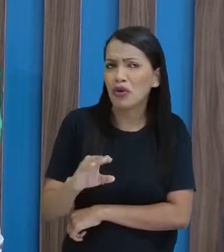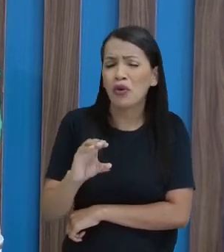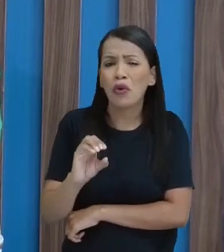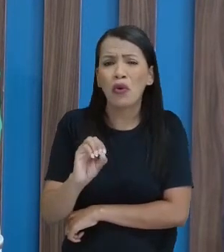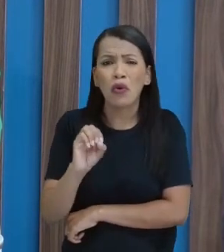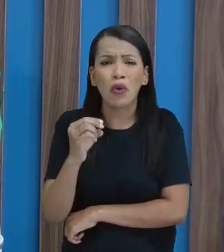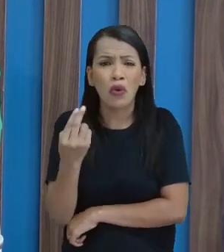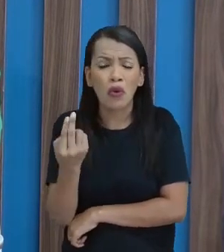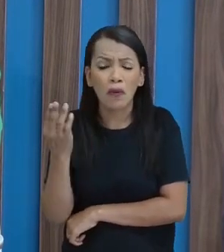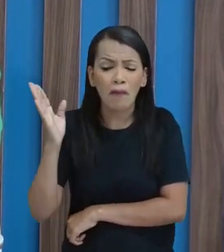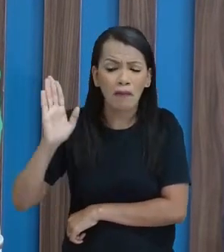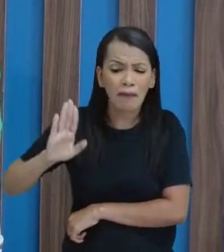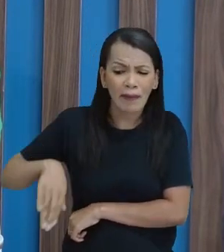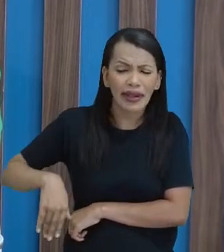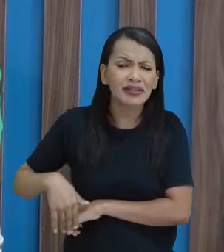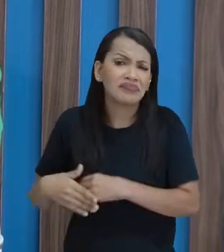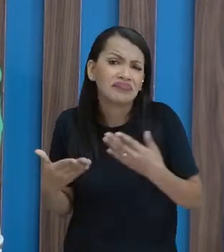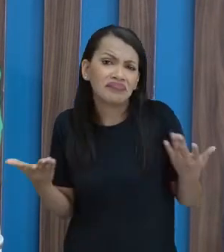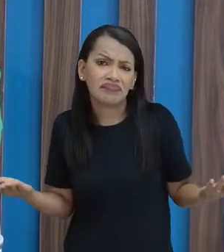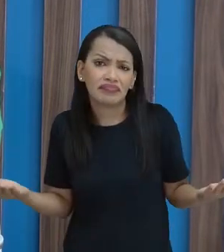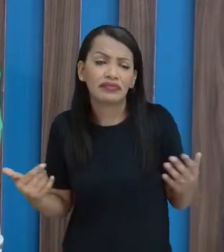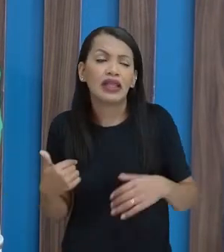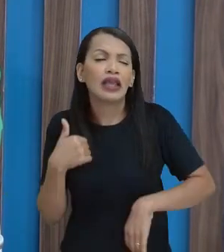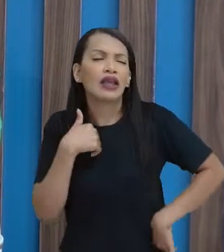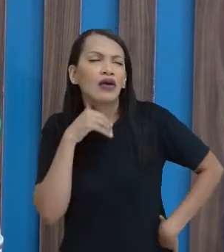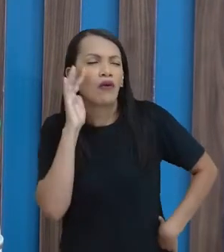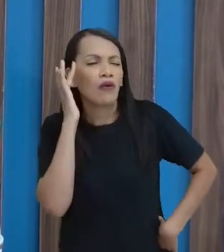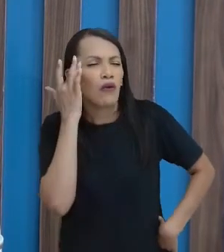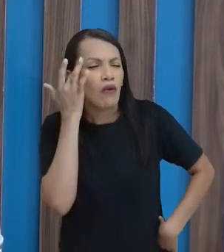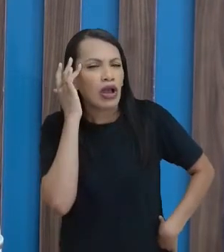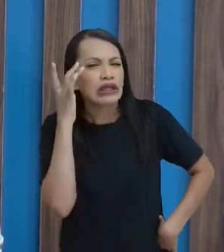Eu acho que tem menos,